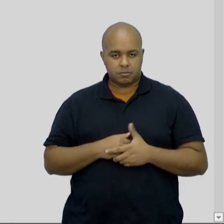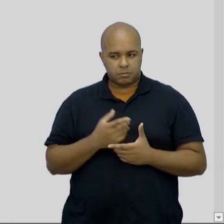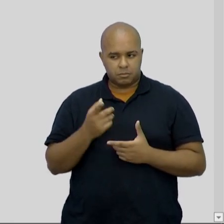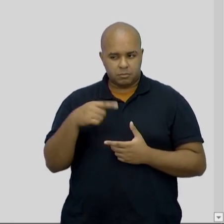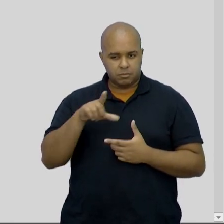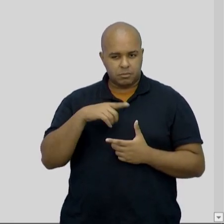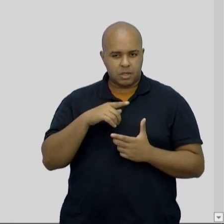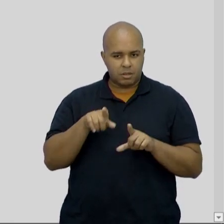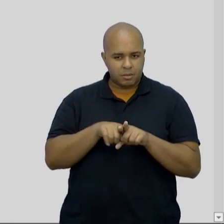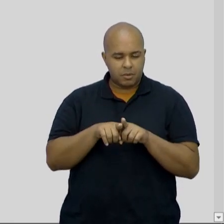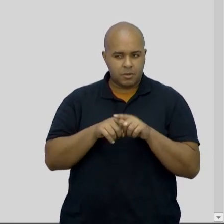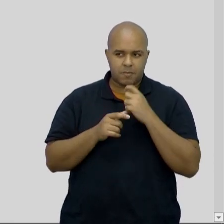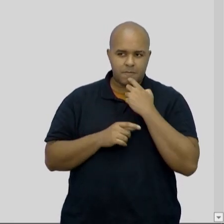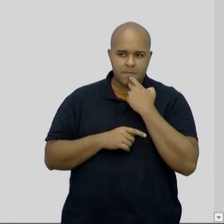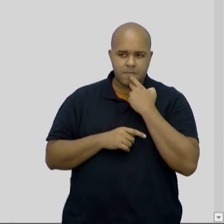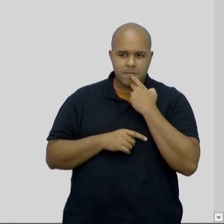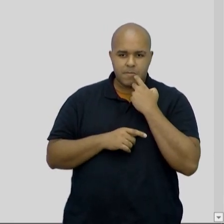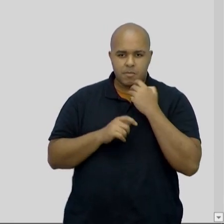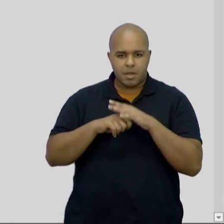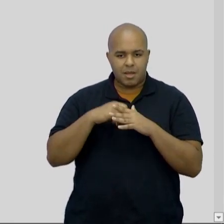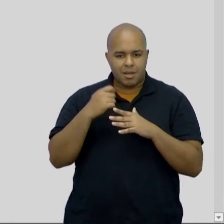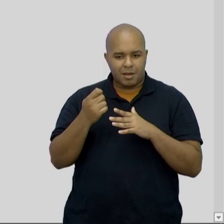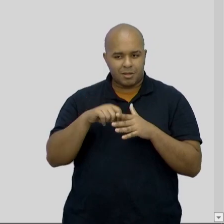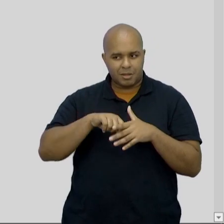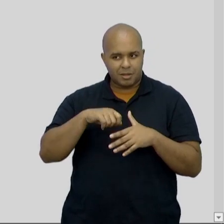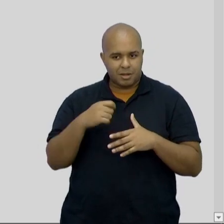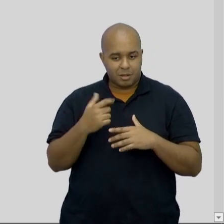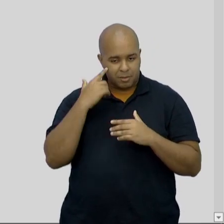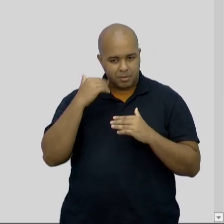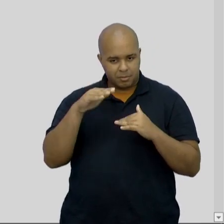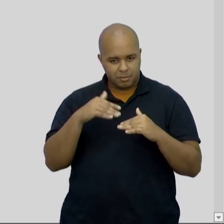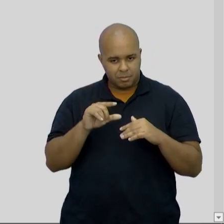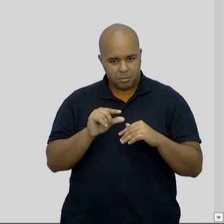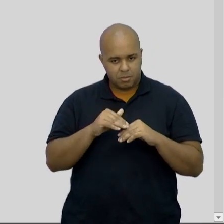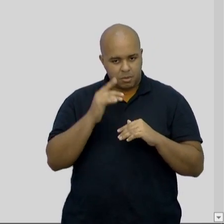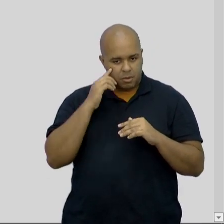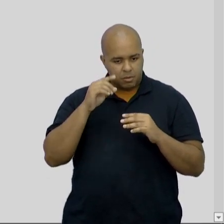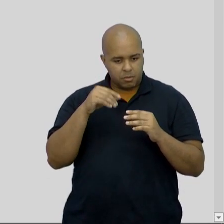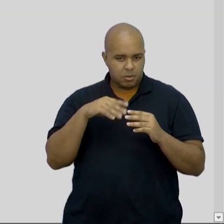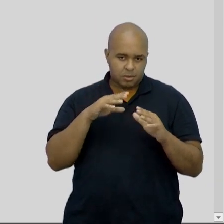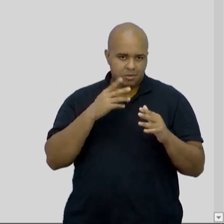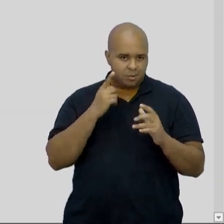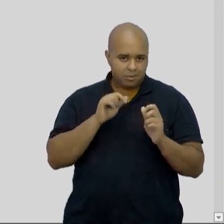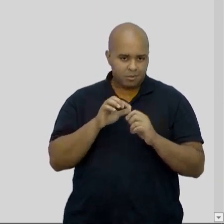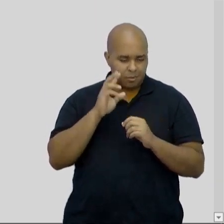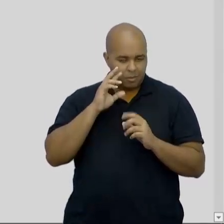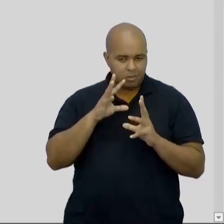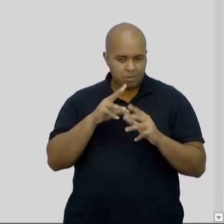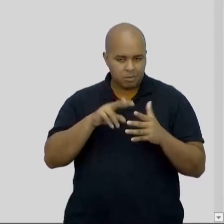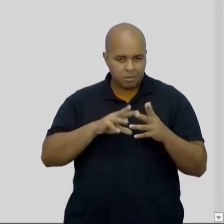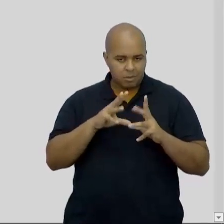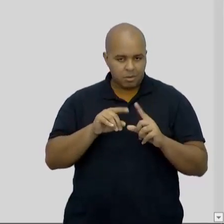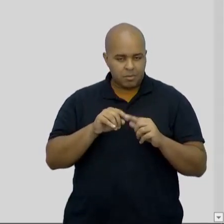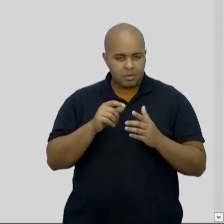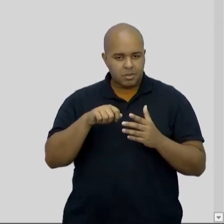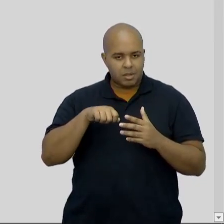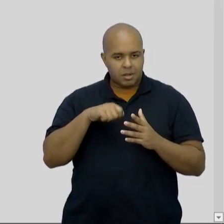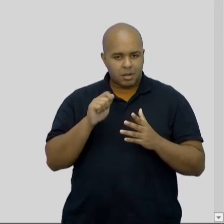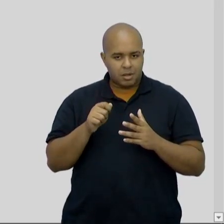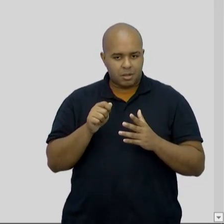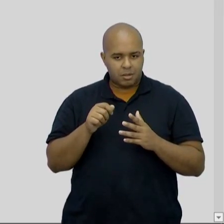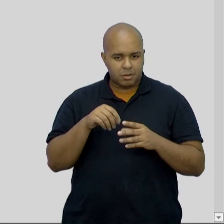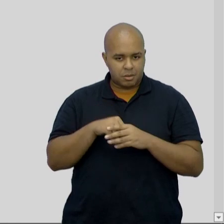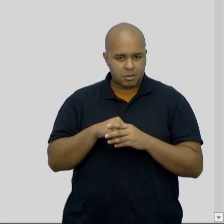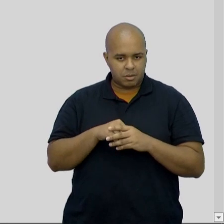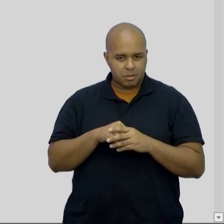Nós temos também as cartas. Vou descer aqui um pouco o manual, a gente não vai ler o manual inteiro. As cartas